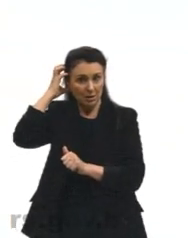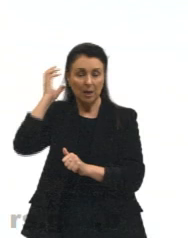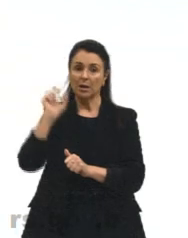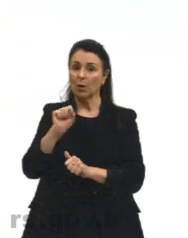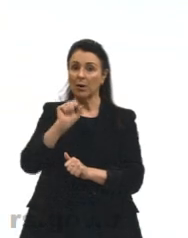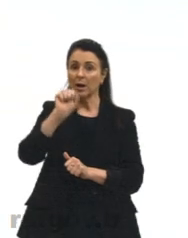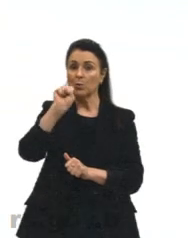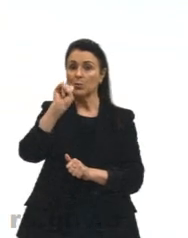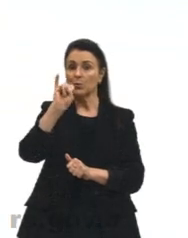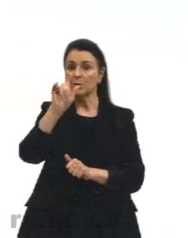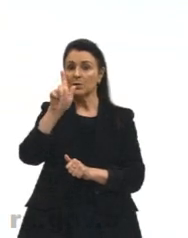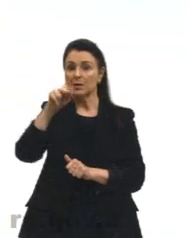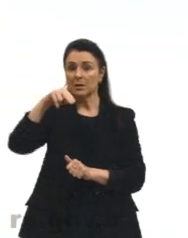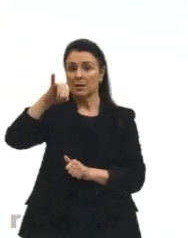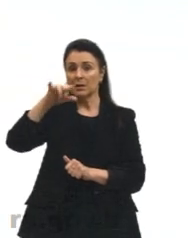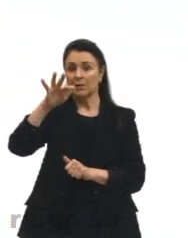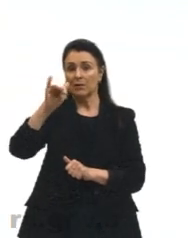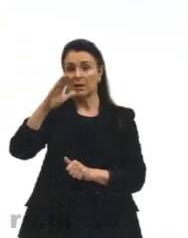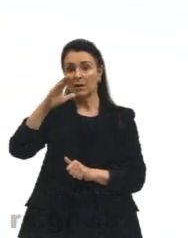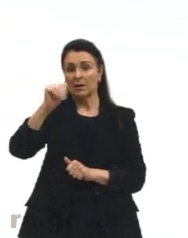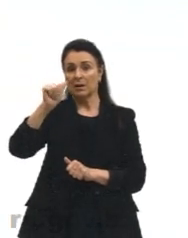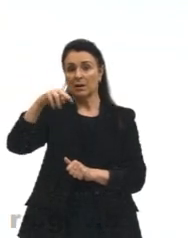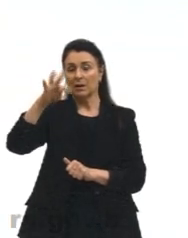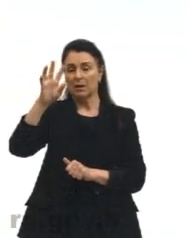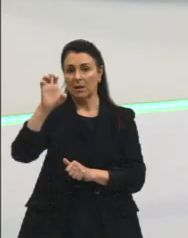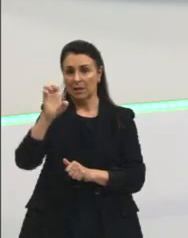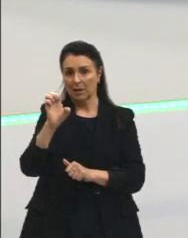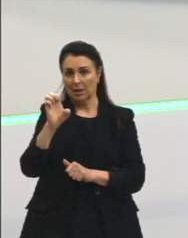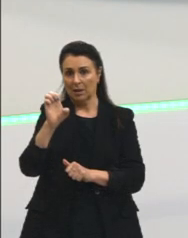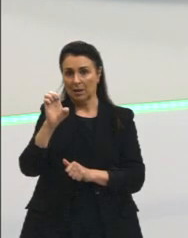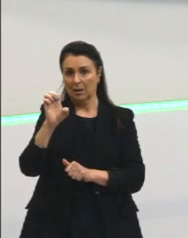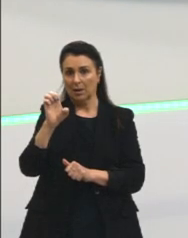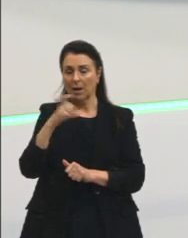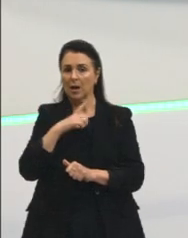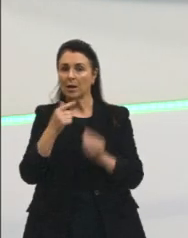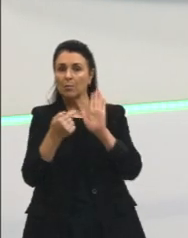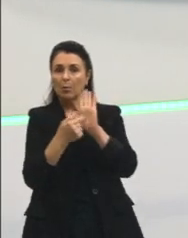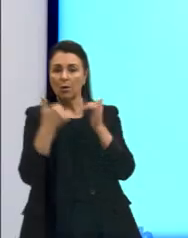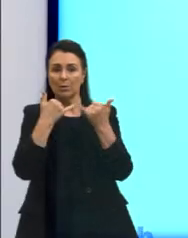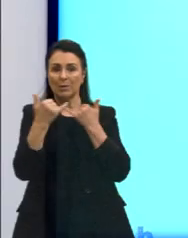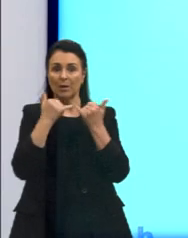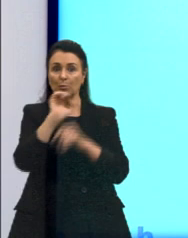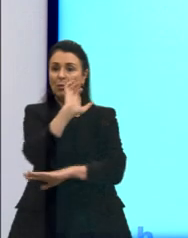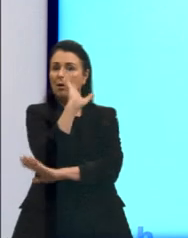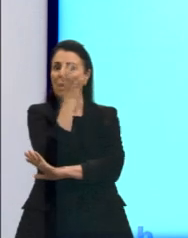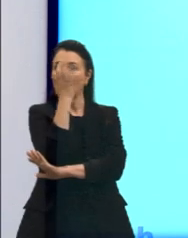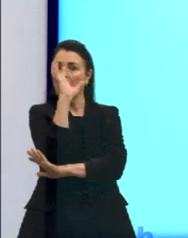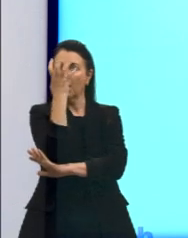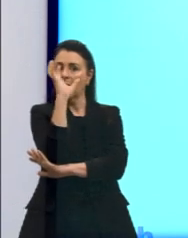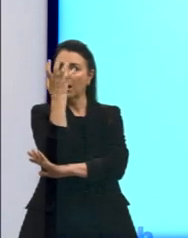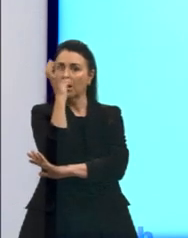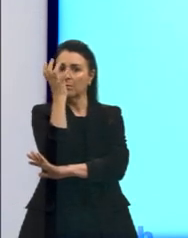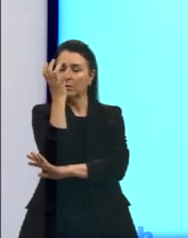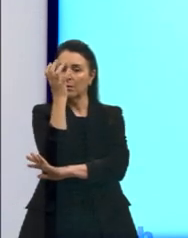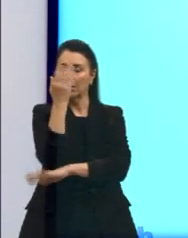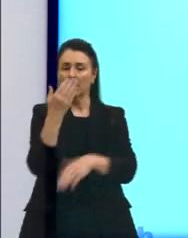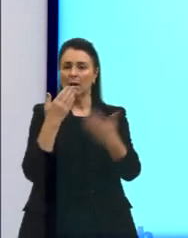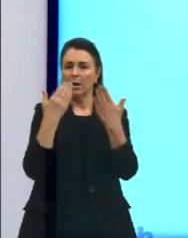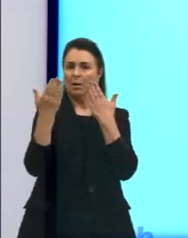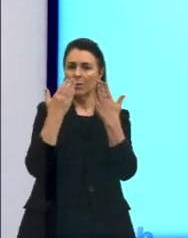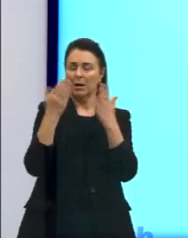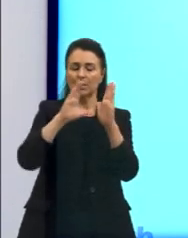e o a no livro ele traz o exemplo de árvore né como uma análise desse conceito